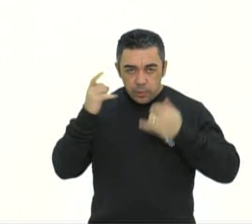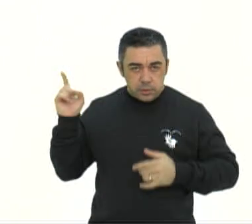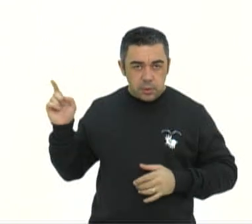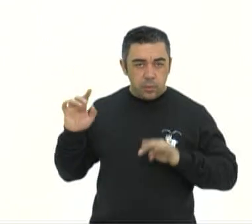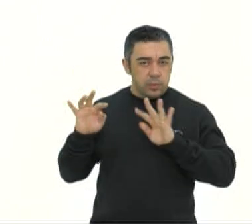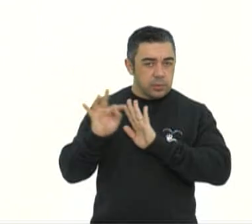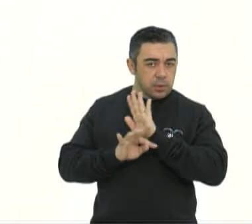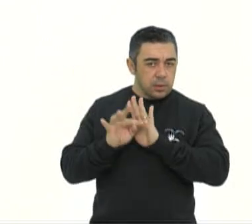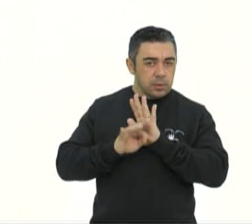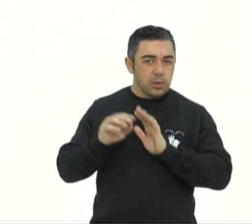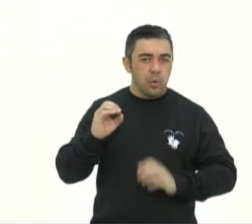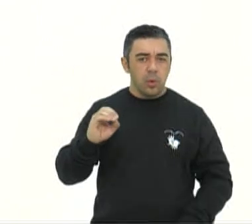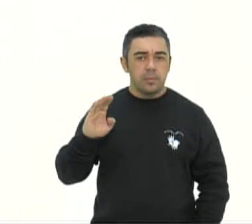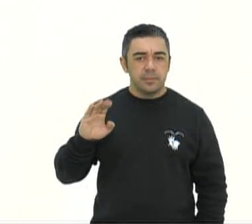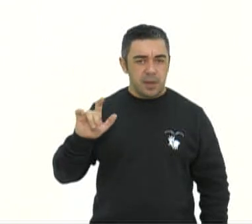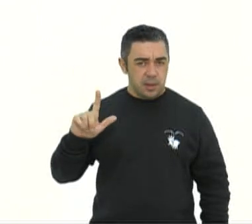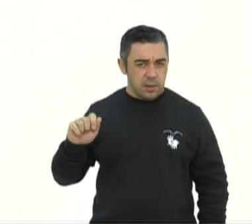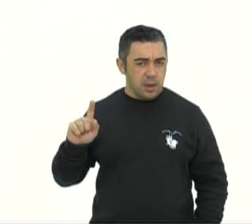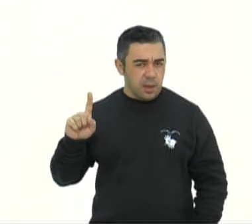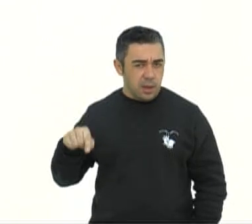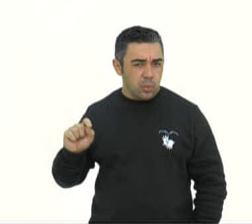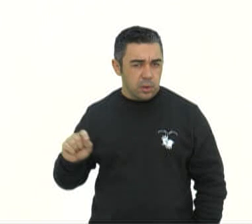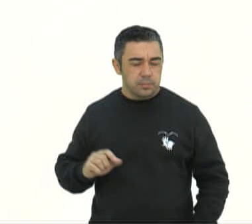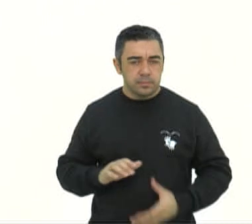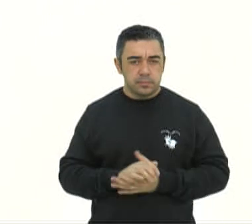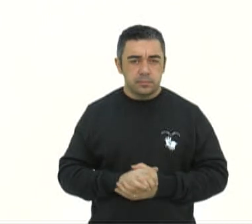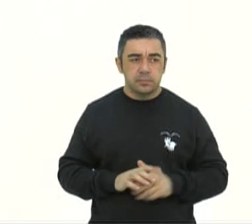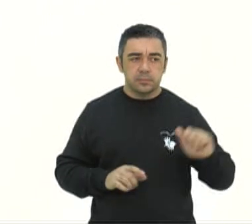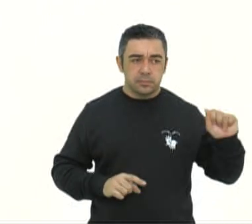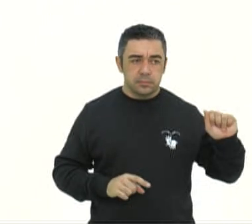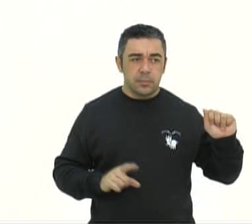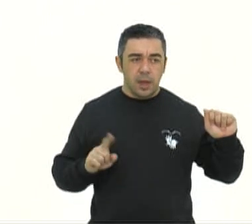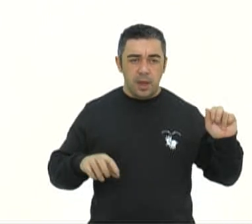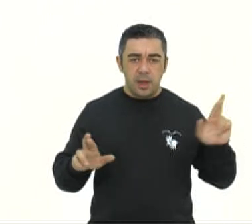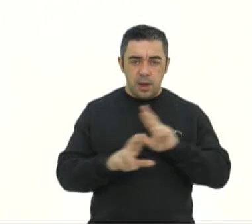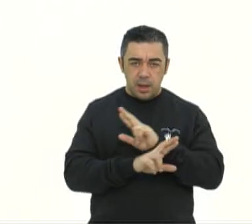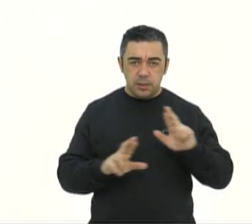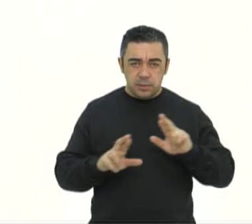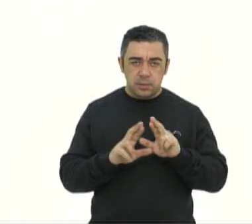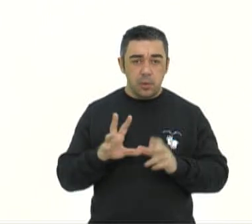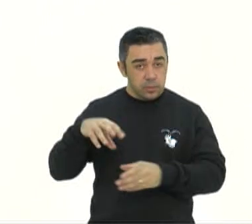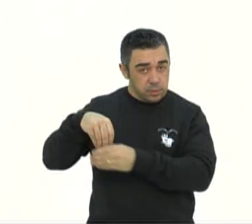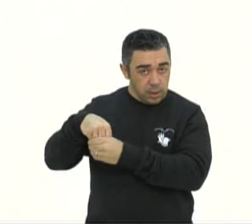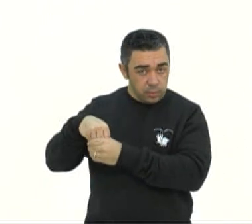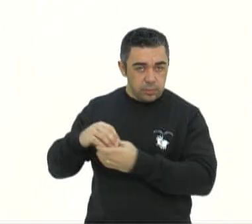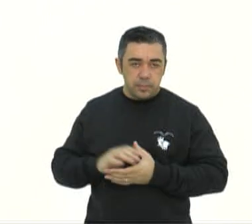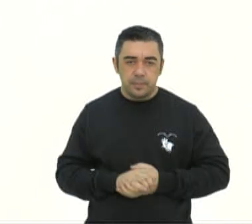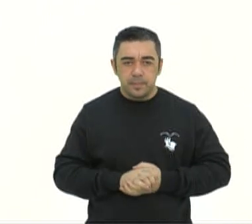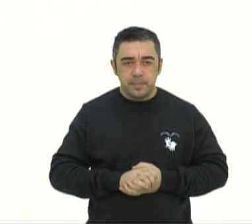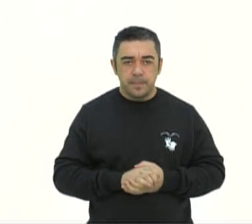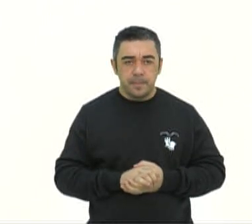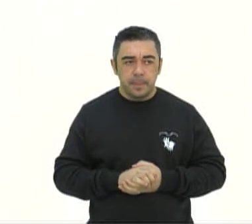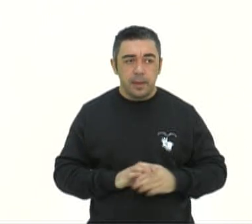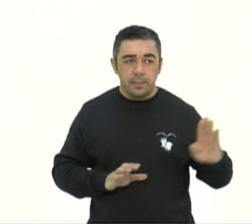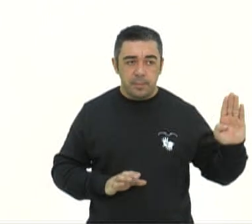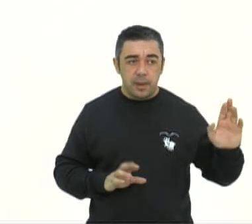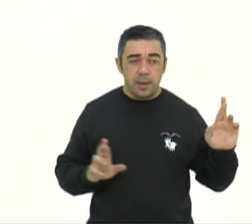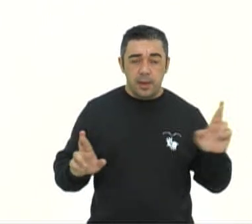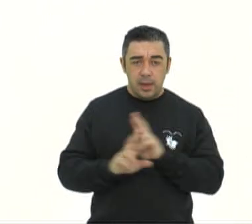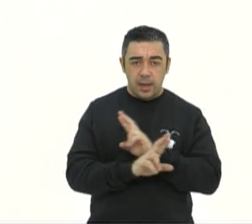a ovelha pode ser considerada: letra A, uma relação harmônica interespecífica; letra B, uma